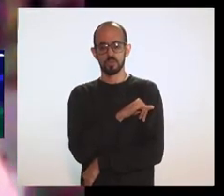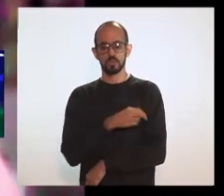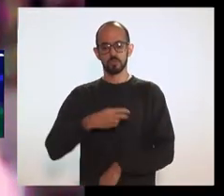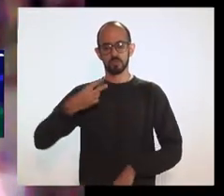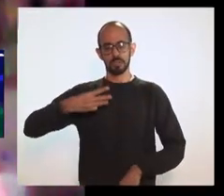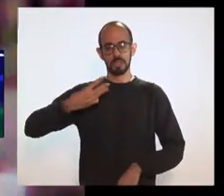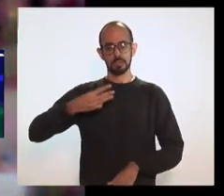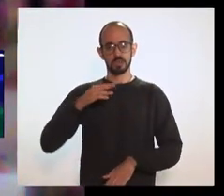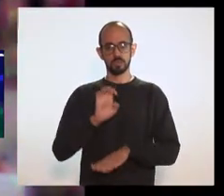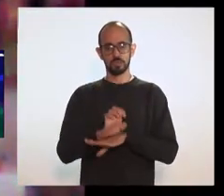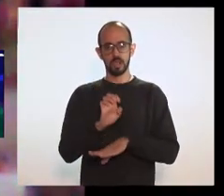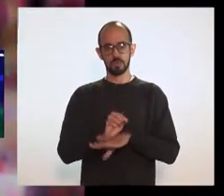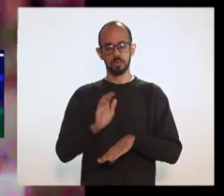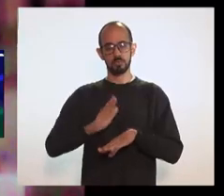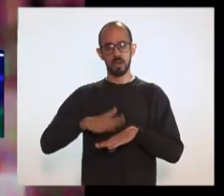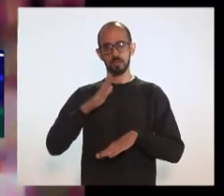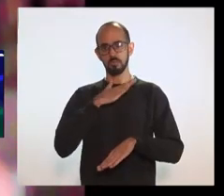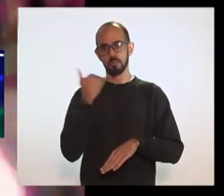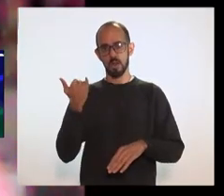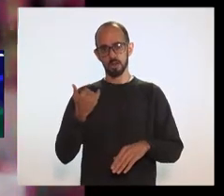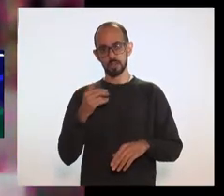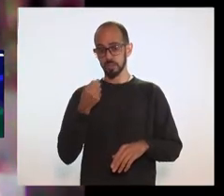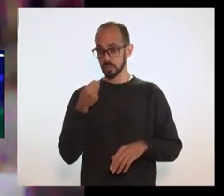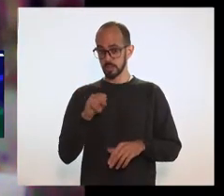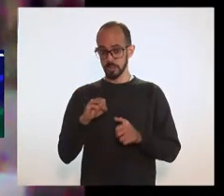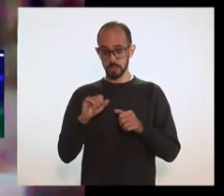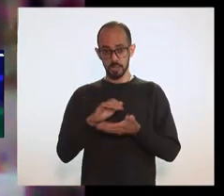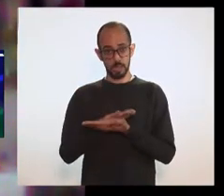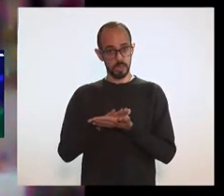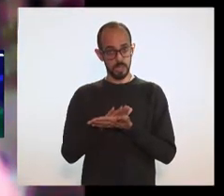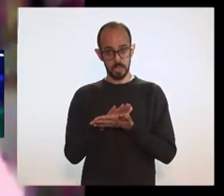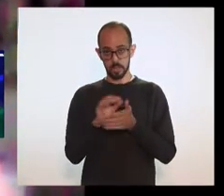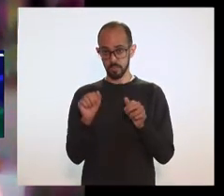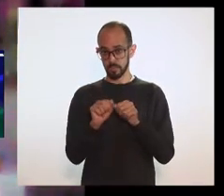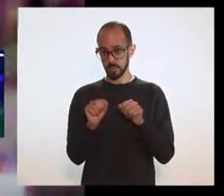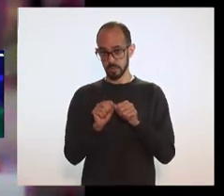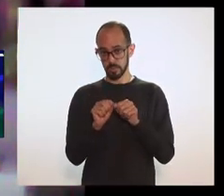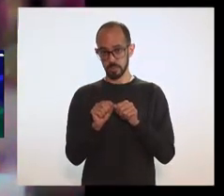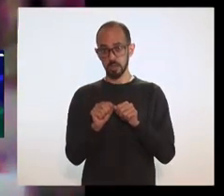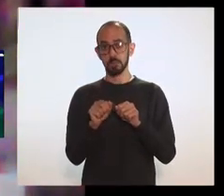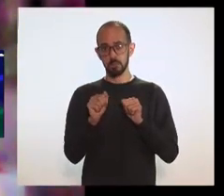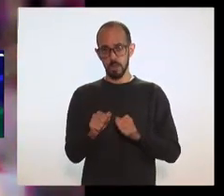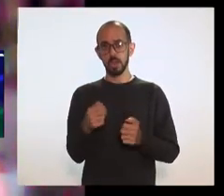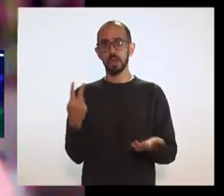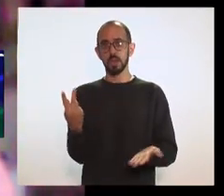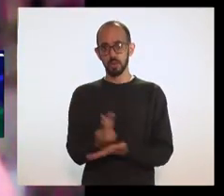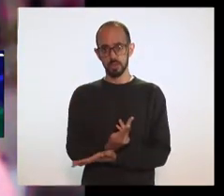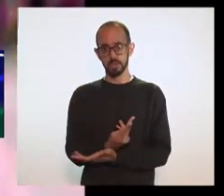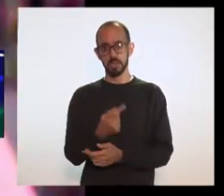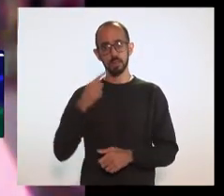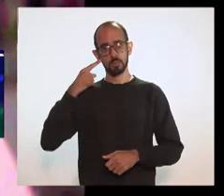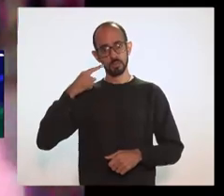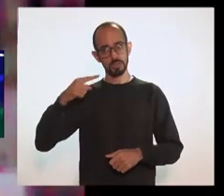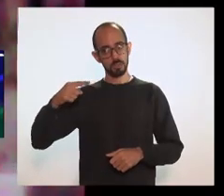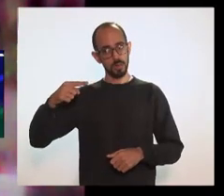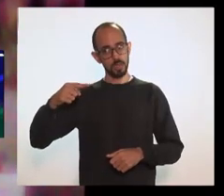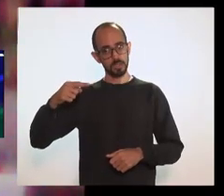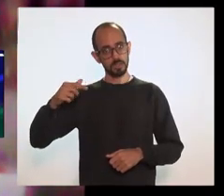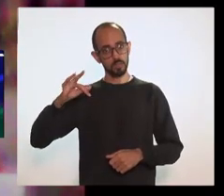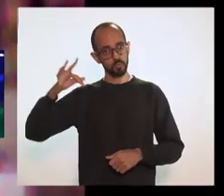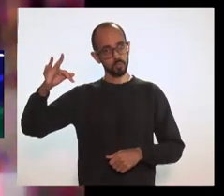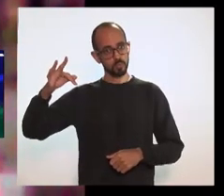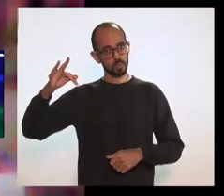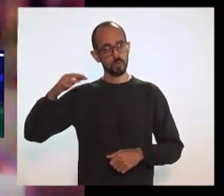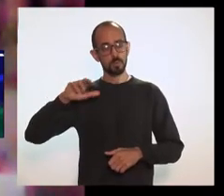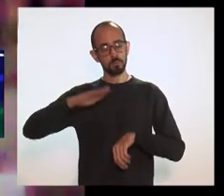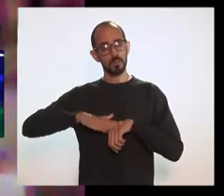estado com maior número de óbitos. Se nada for feito, poderemos assistir nas próximas semanas a muito mais mortes.